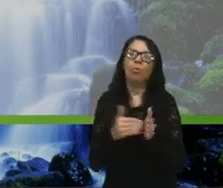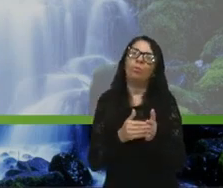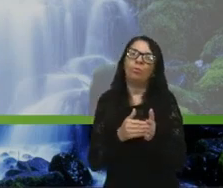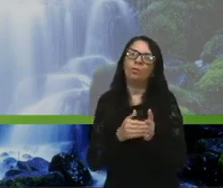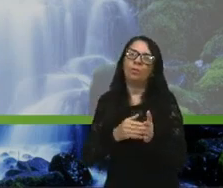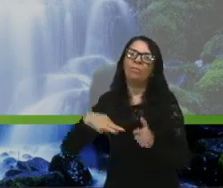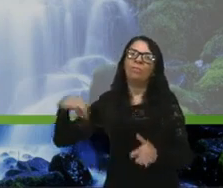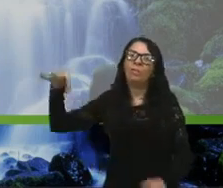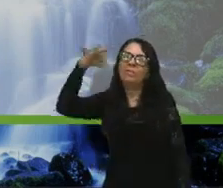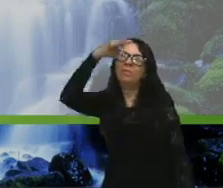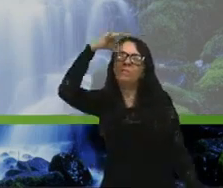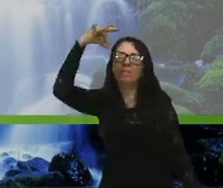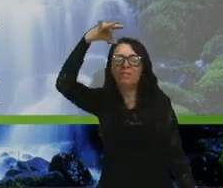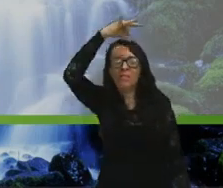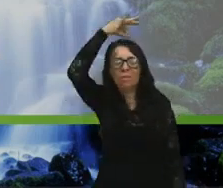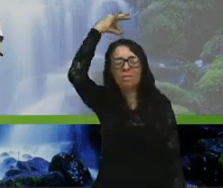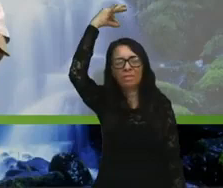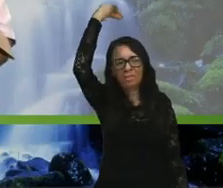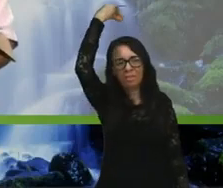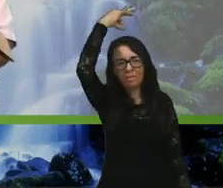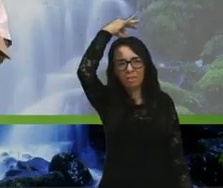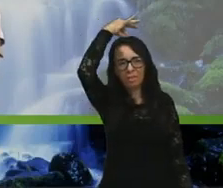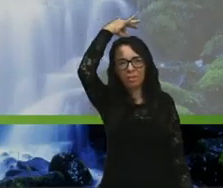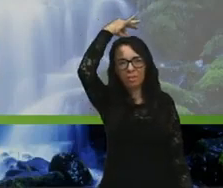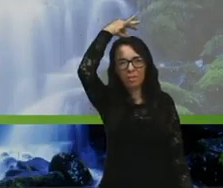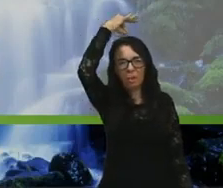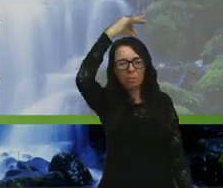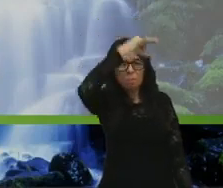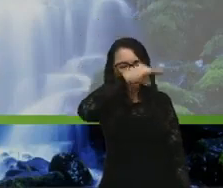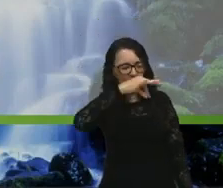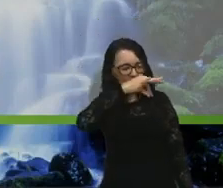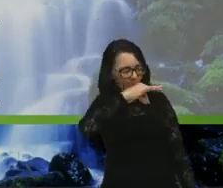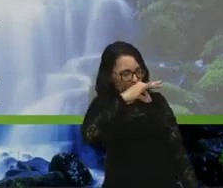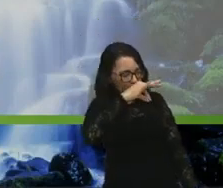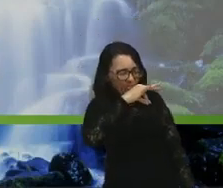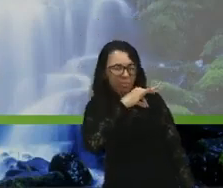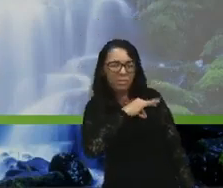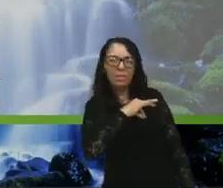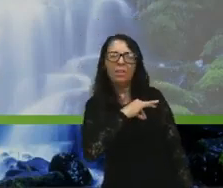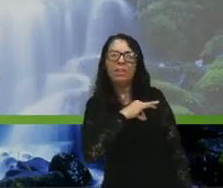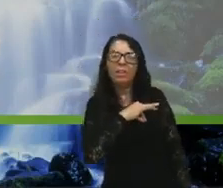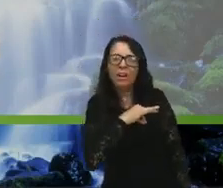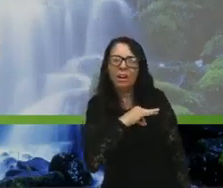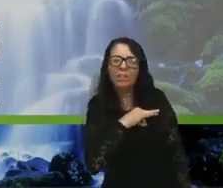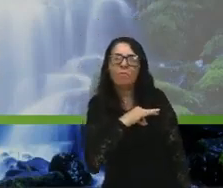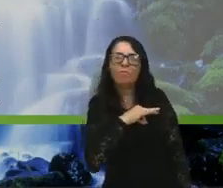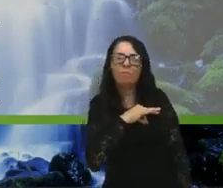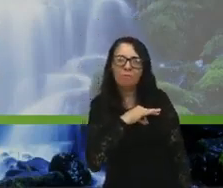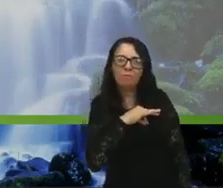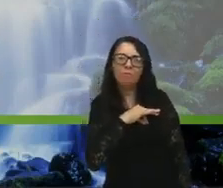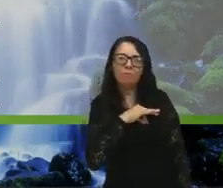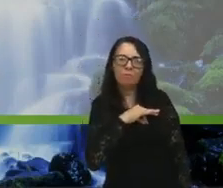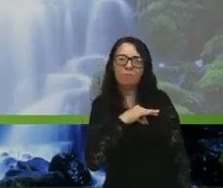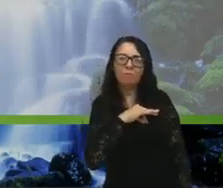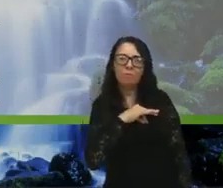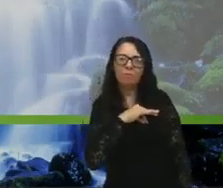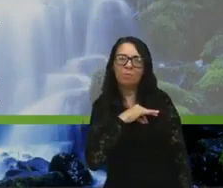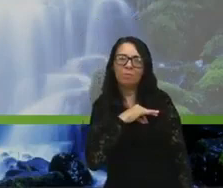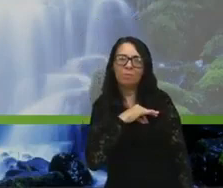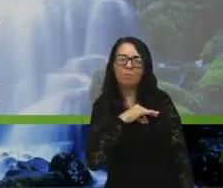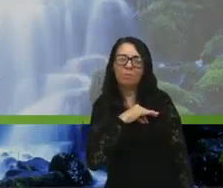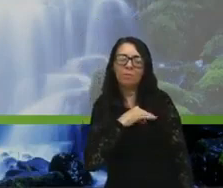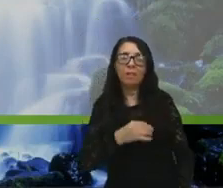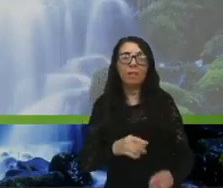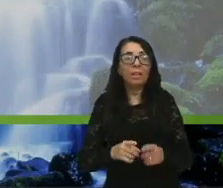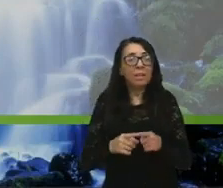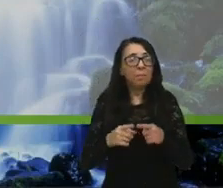mas creia que o Espírito Santo pode realizar uma grande transformação e libertação